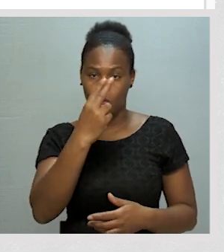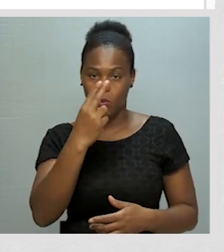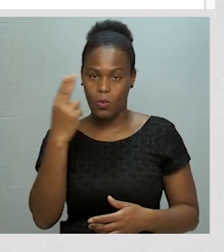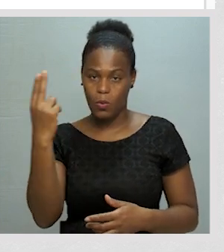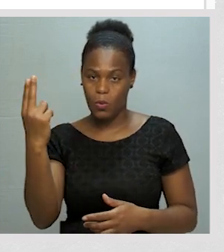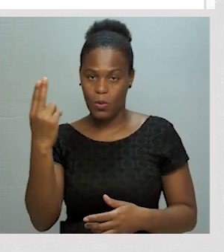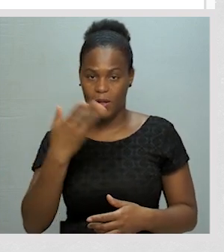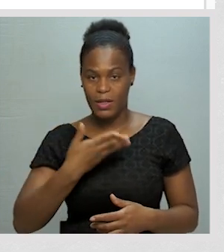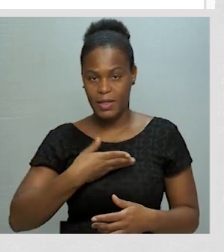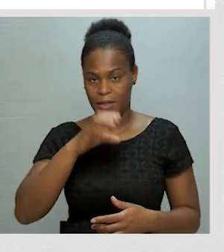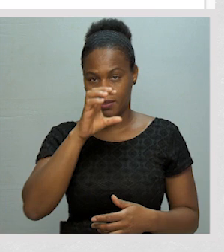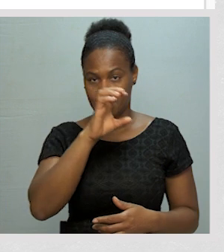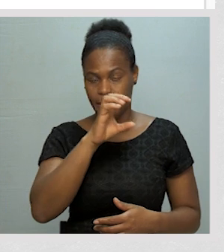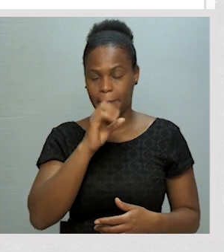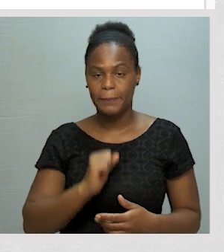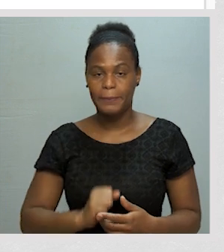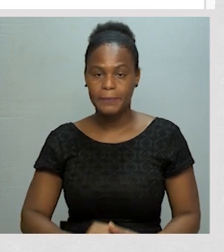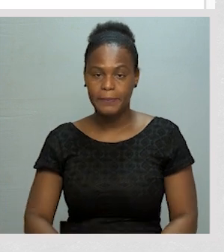234 mais